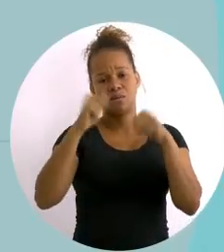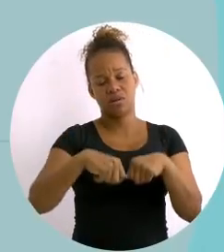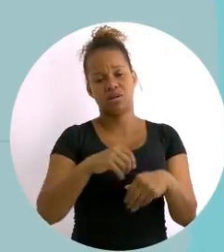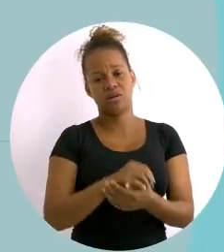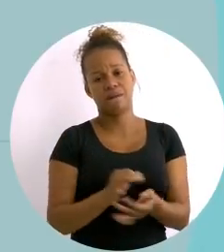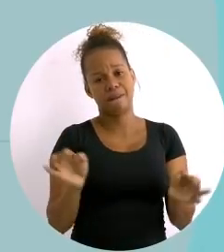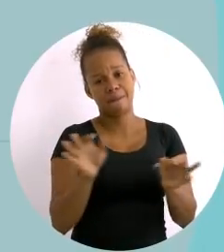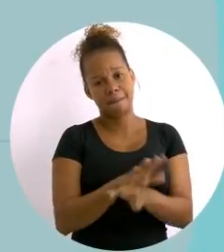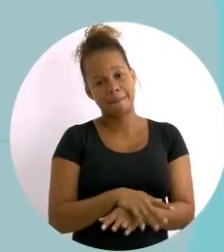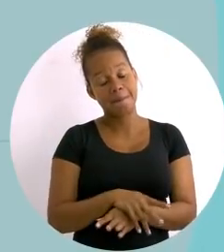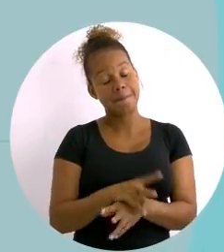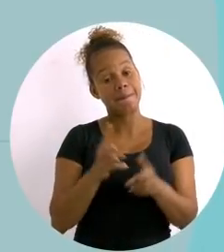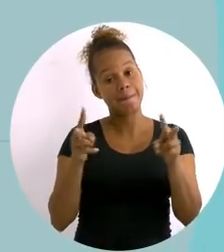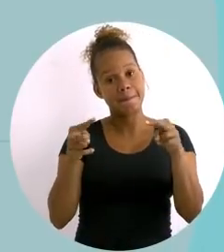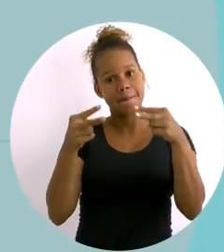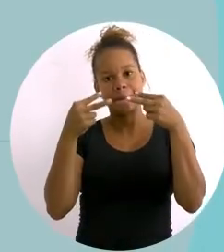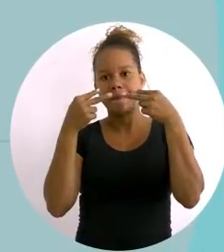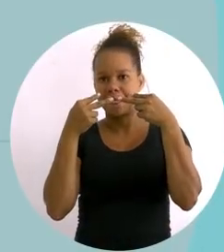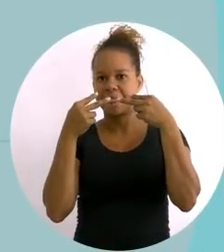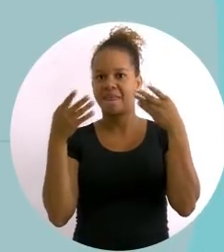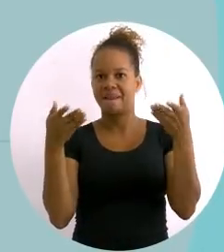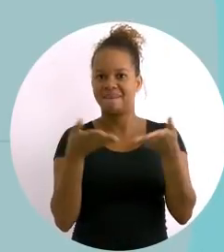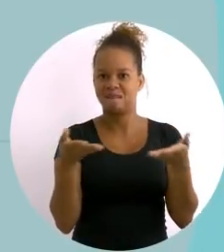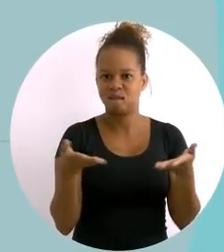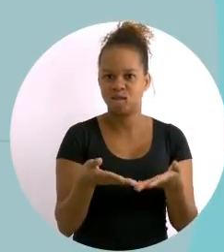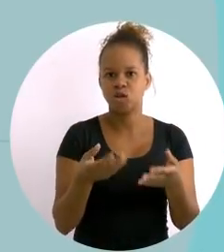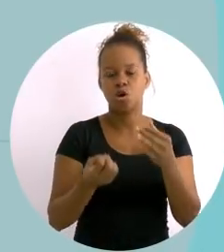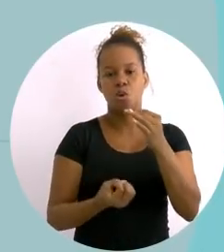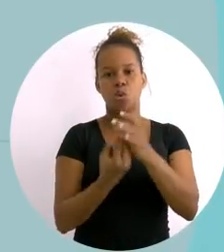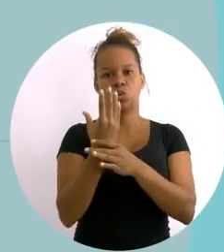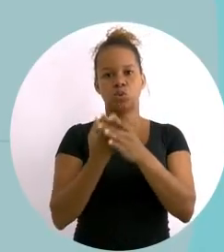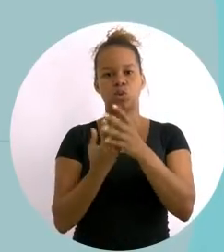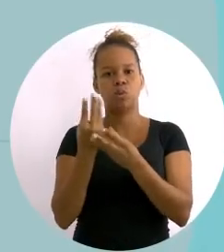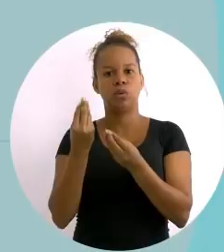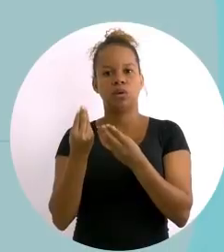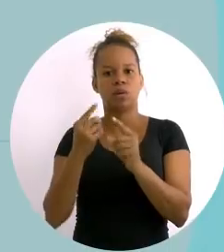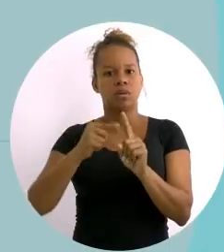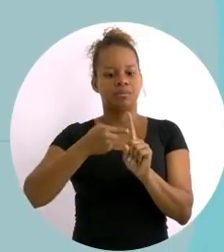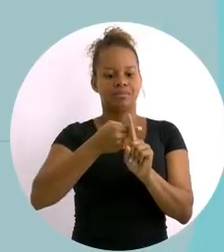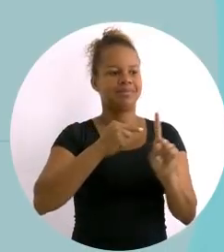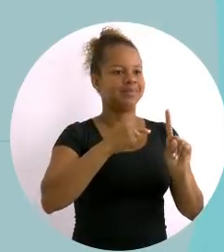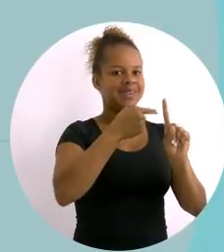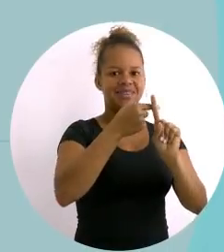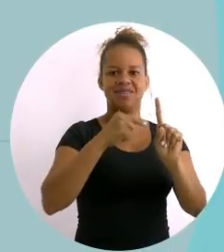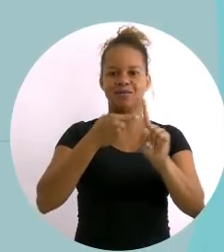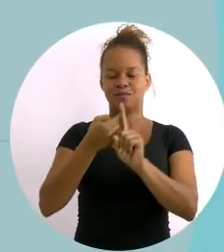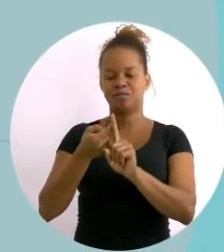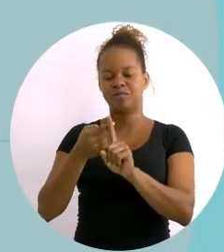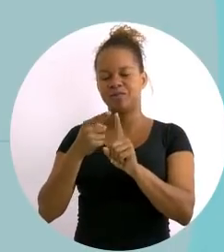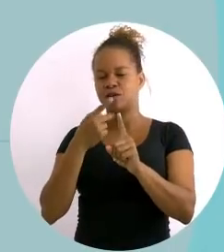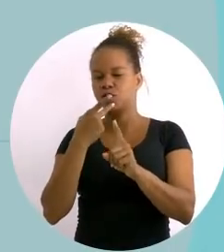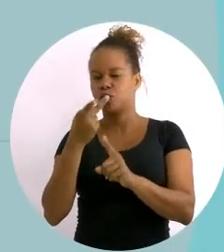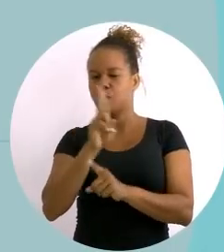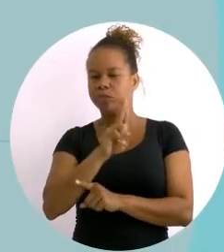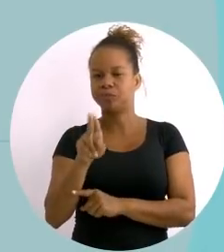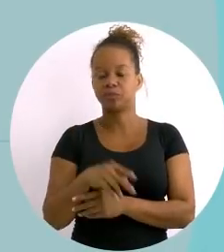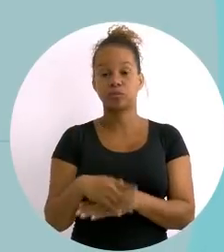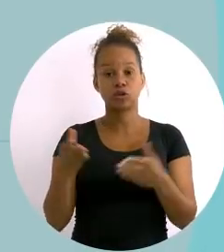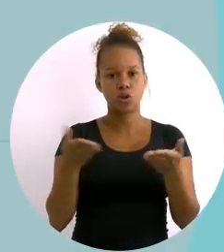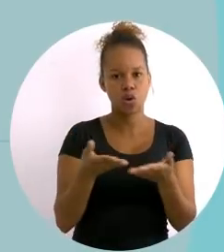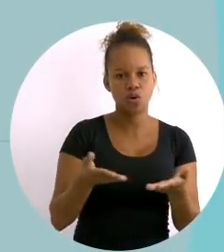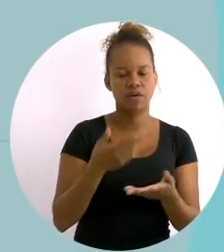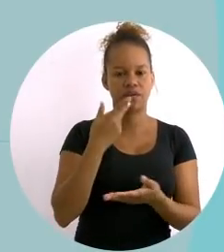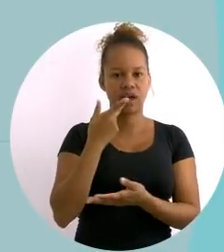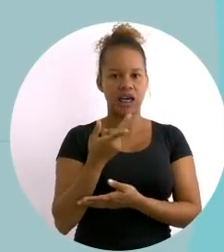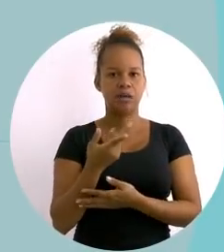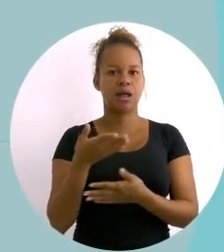competência. Observe que até agora já construímos muita coisa positiva. Deixa eu só citar algumas. Hoje nós já